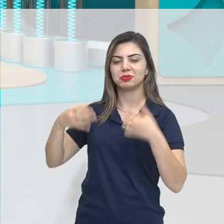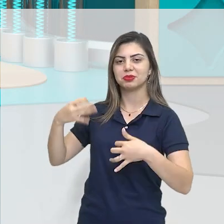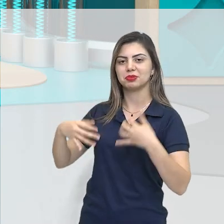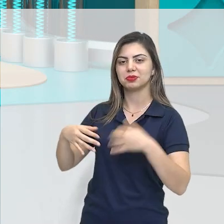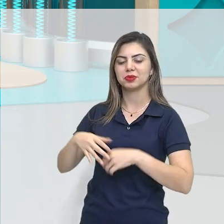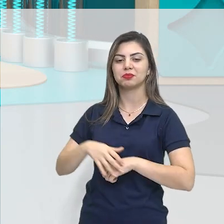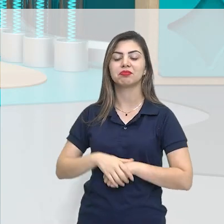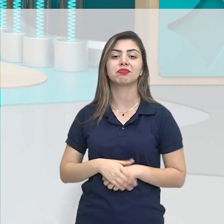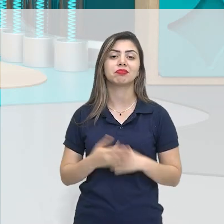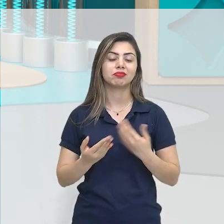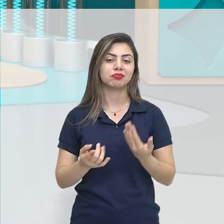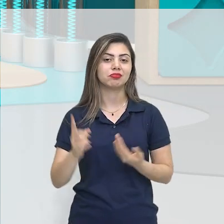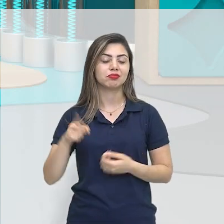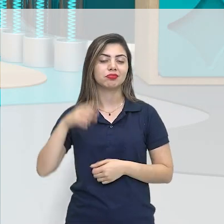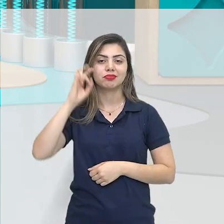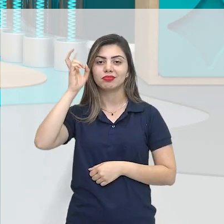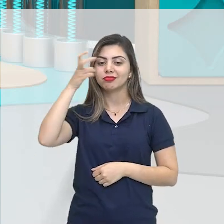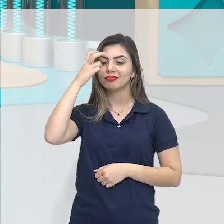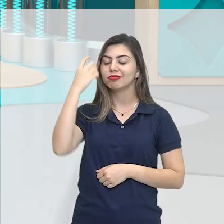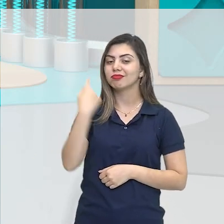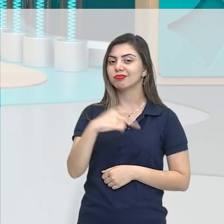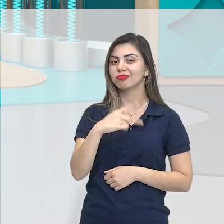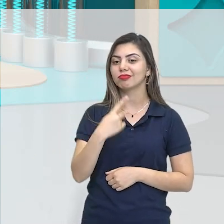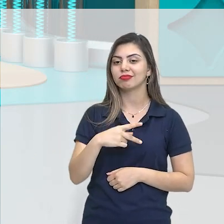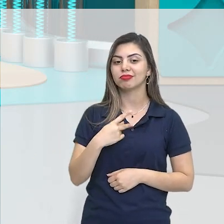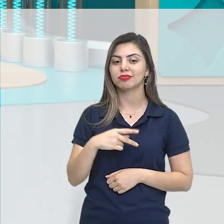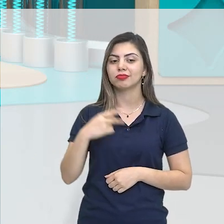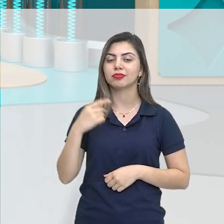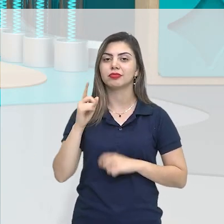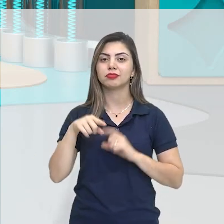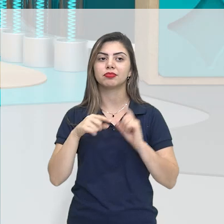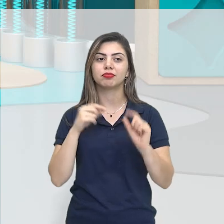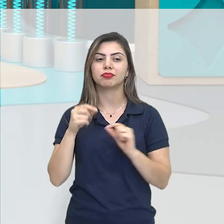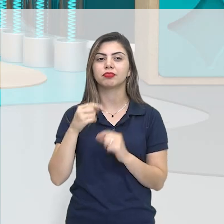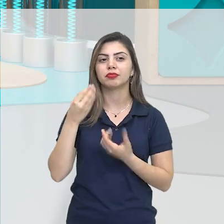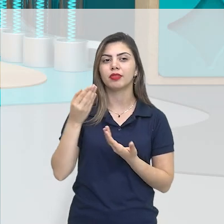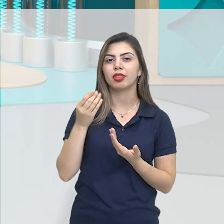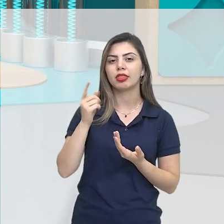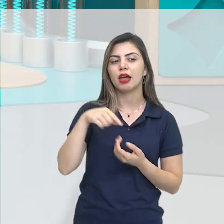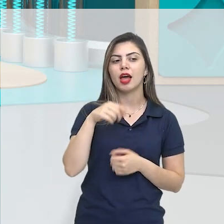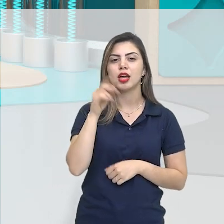os gregos, eles tinham essa cultura, né, de contar